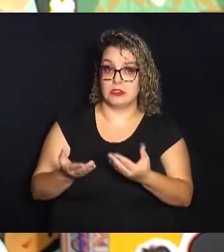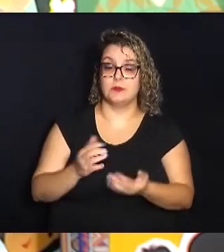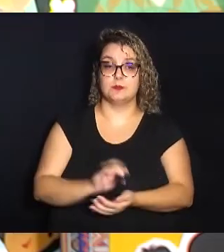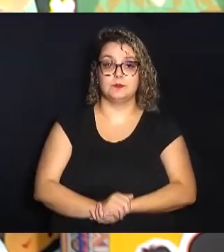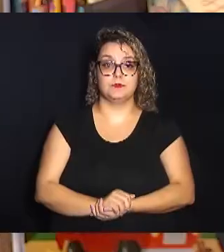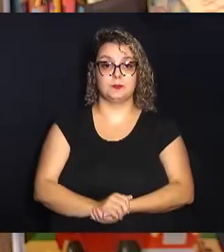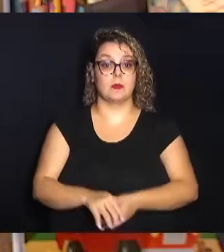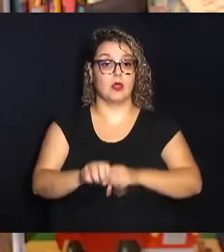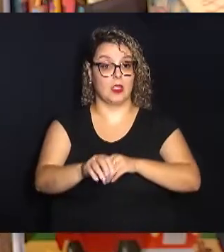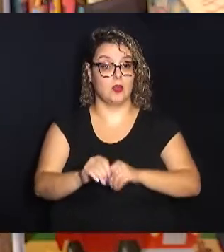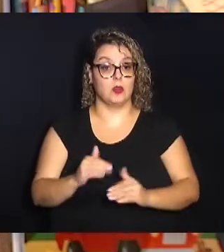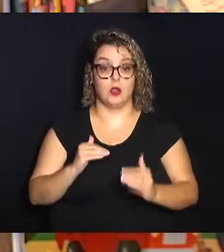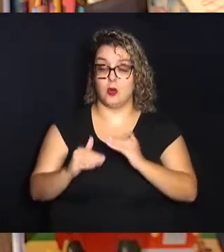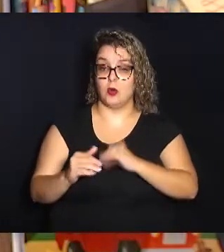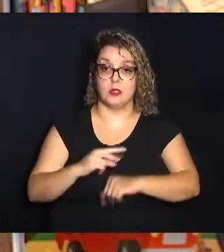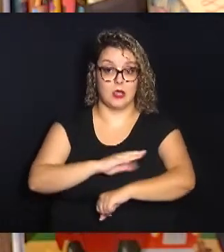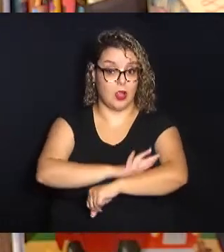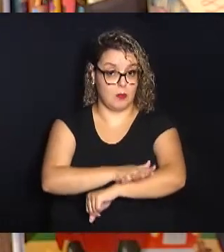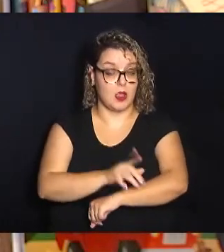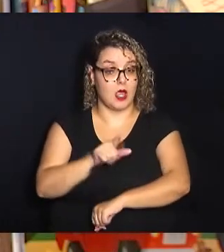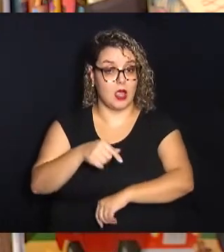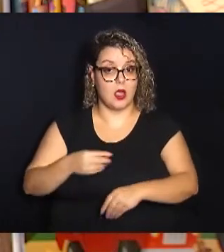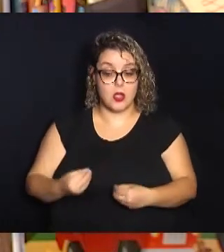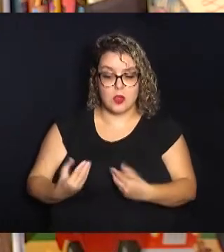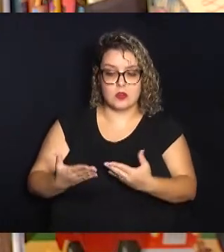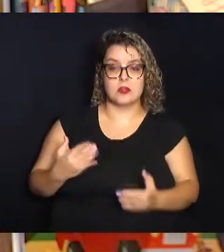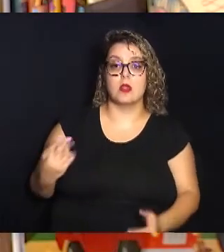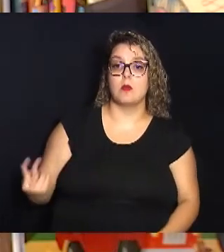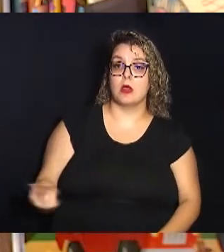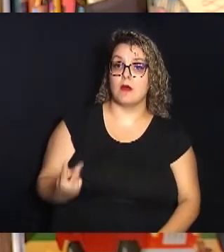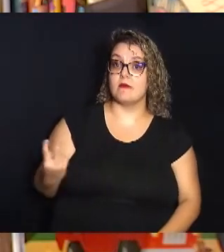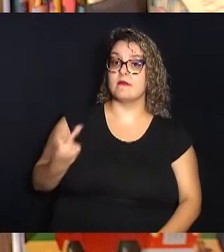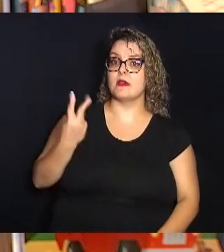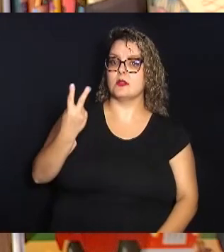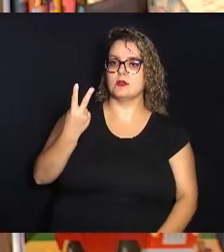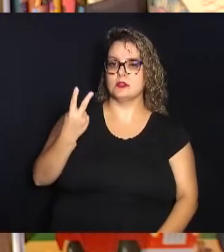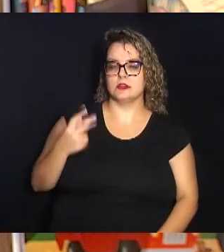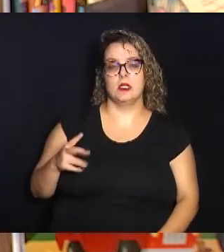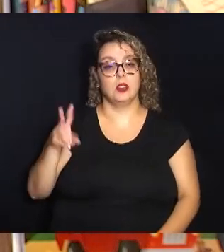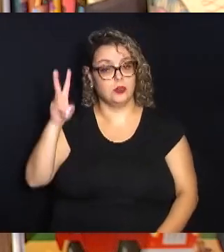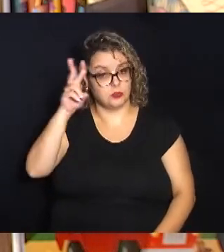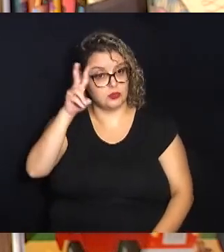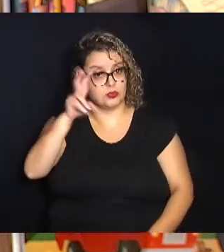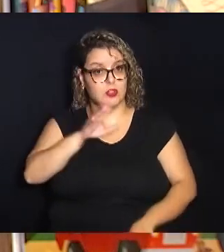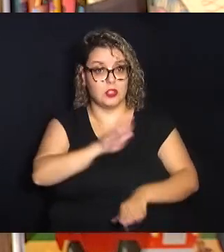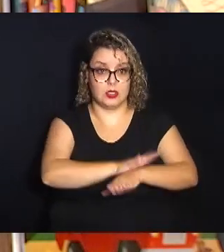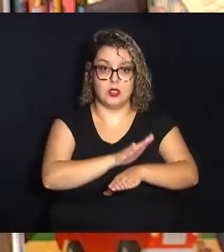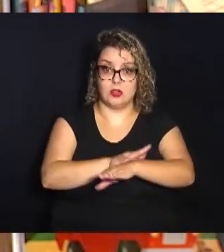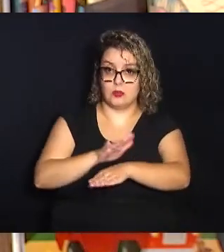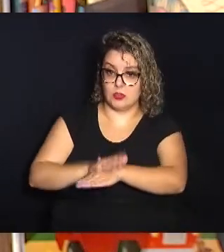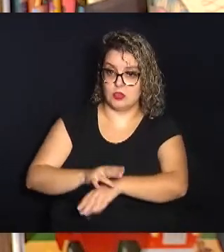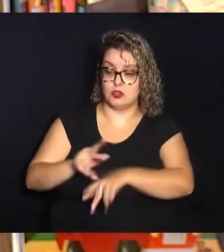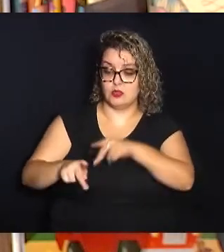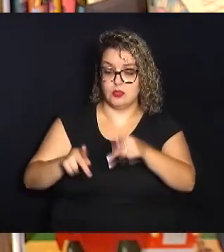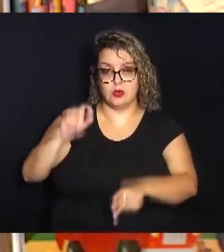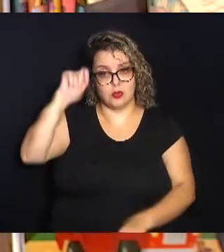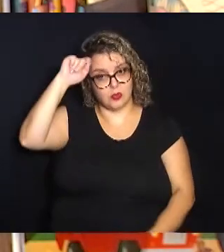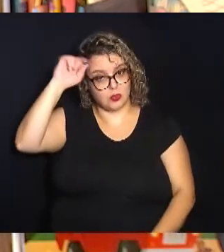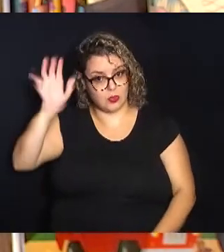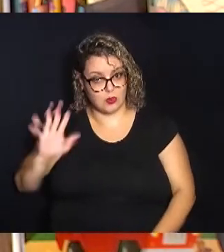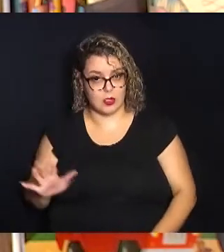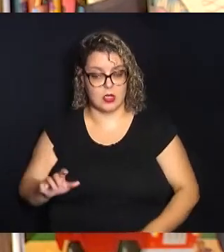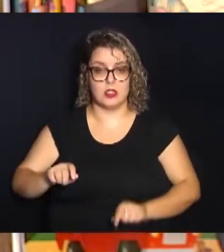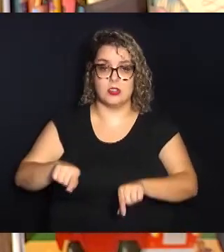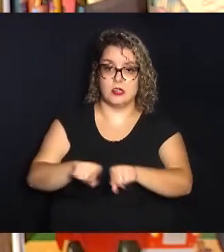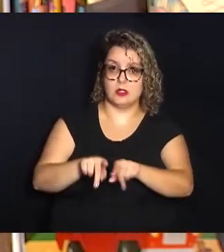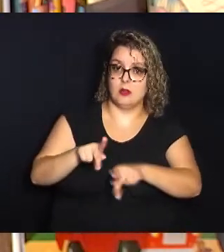mudanças a educação antirracista é também aquela que traz uma valorização da história e contribuição dos povos africanos